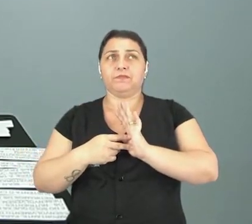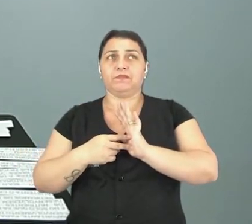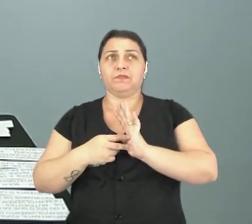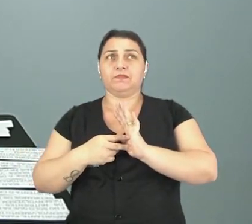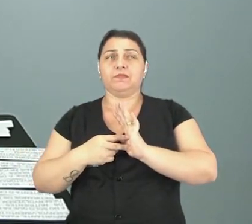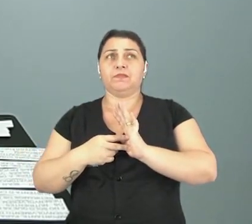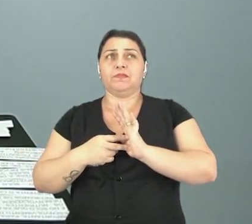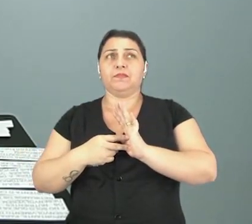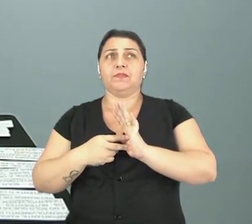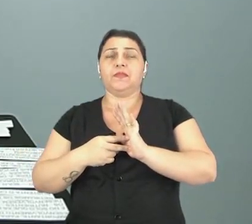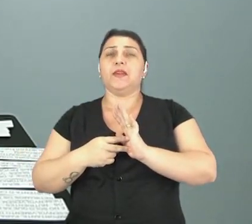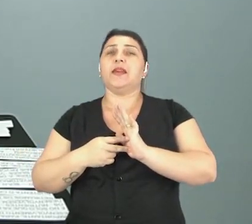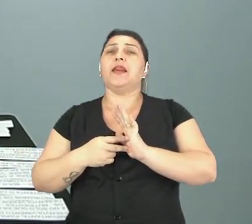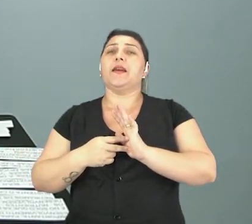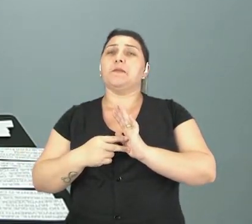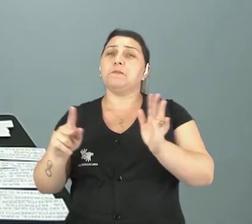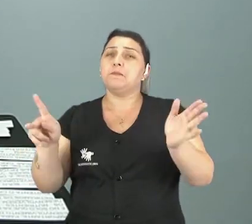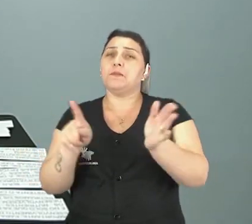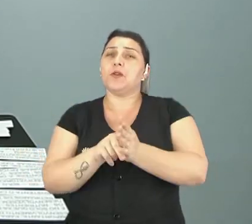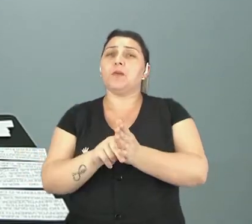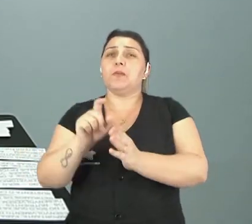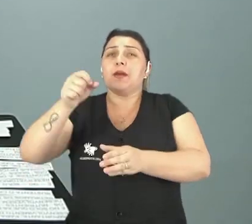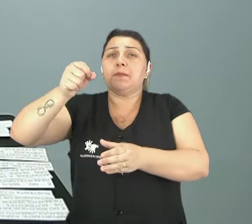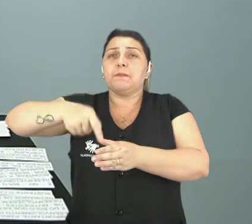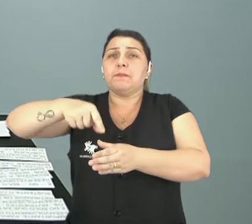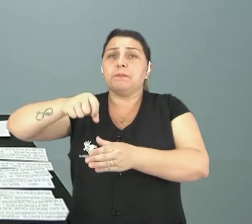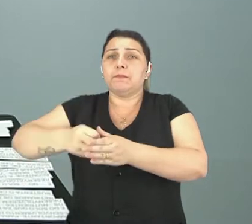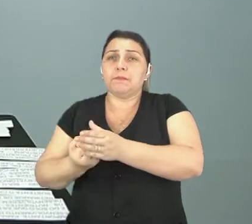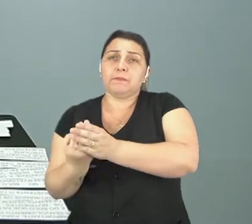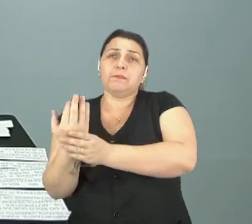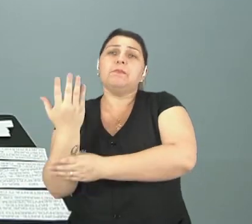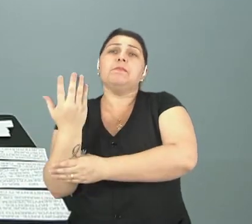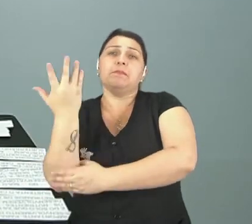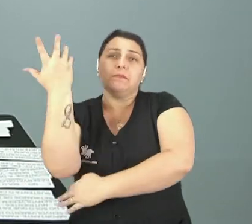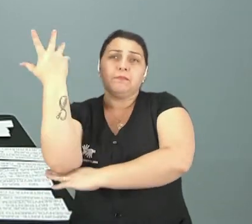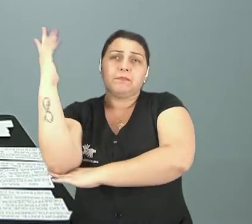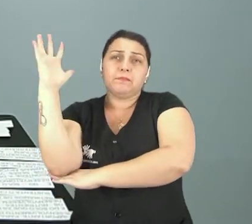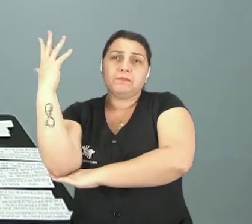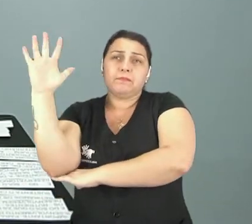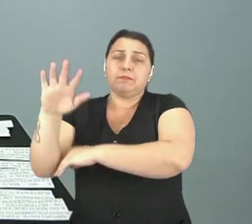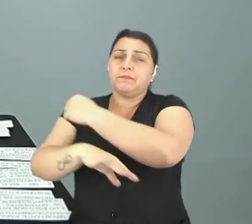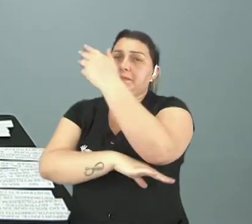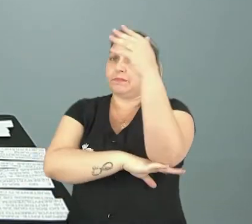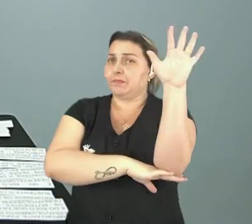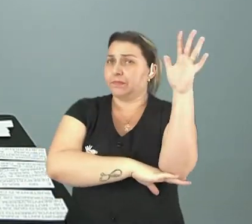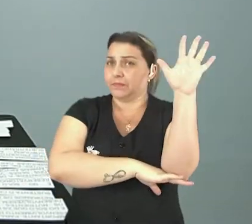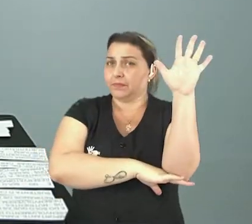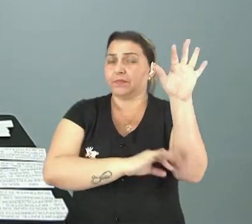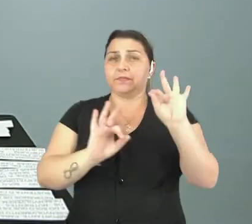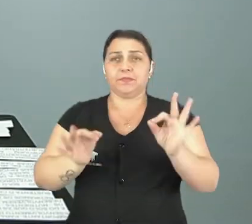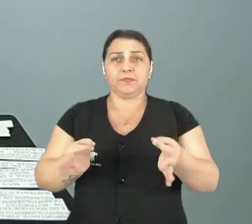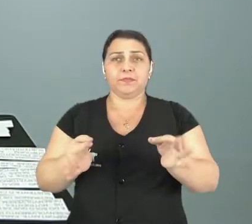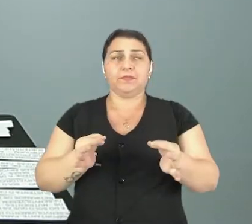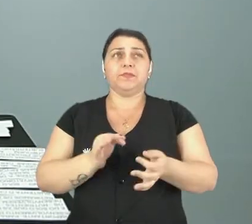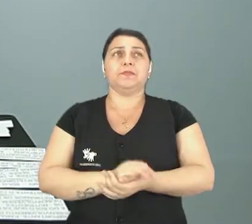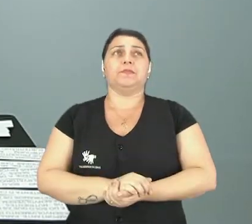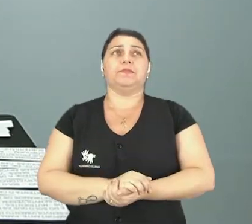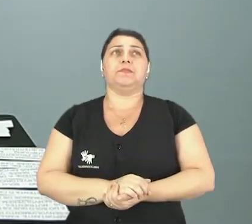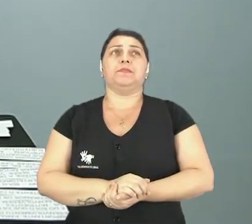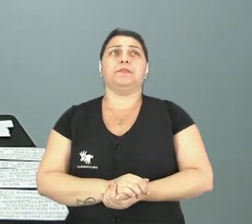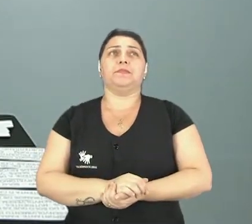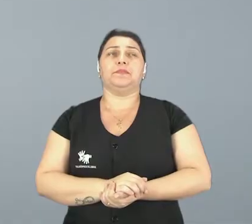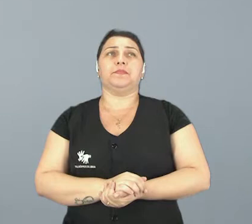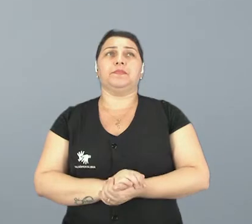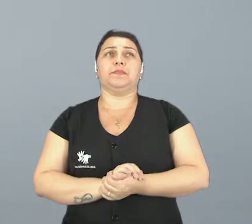aquele solo ideal para as plantações. Isso mesmo, para plantar, né? Para que